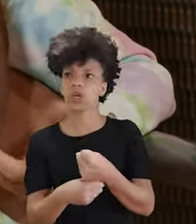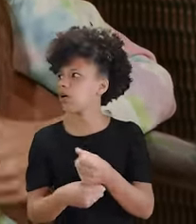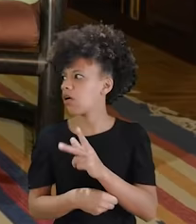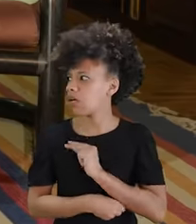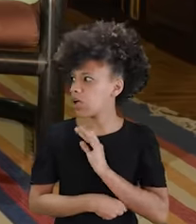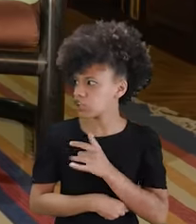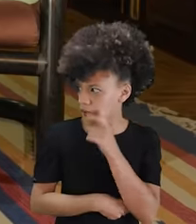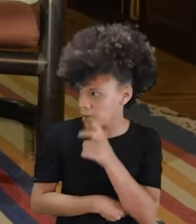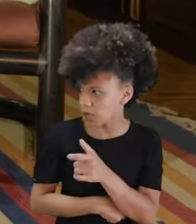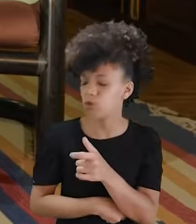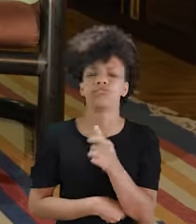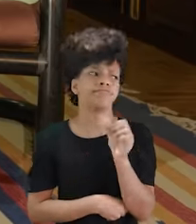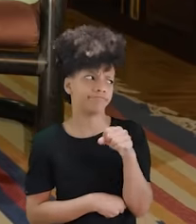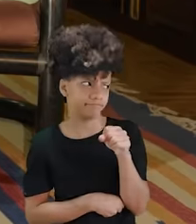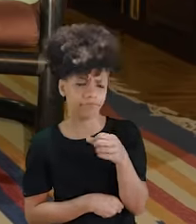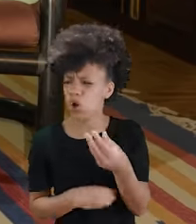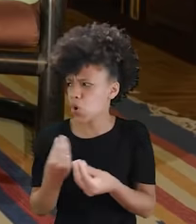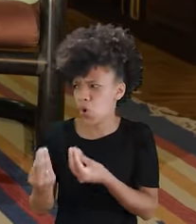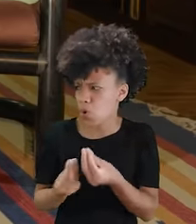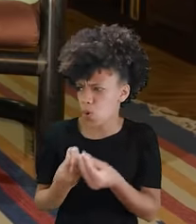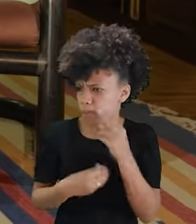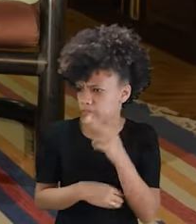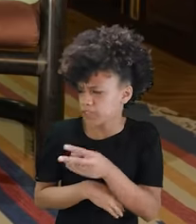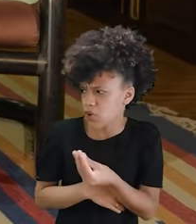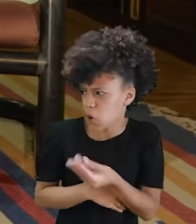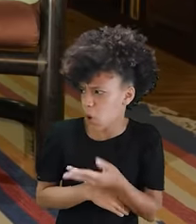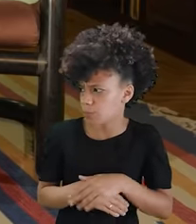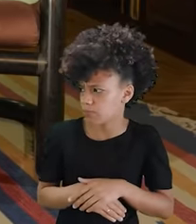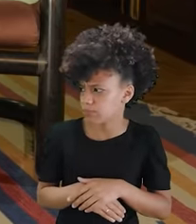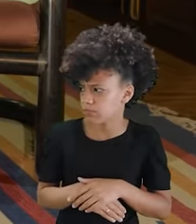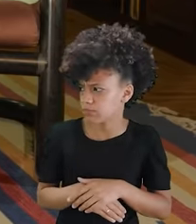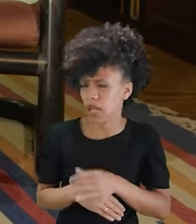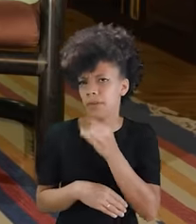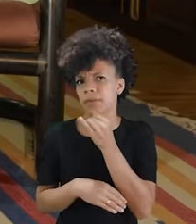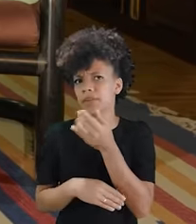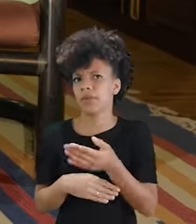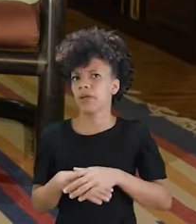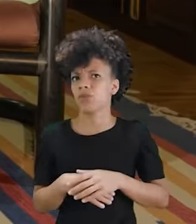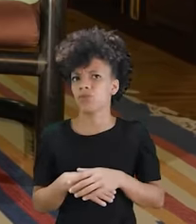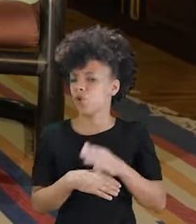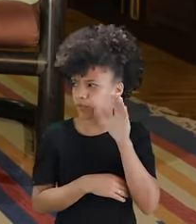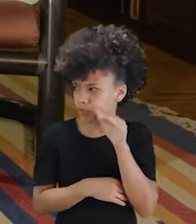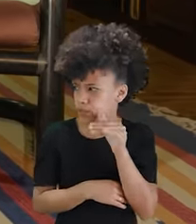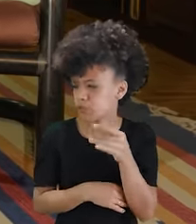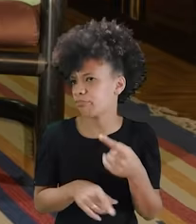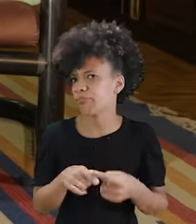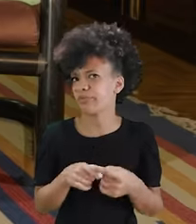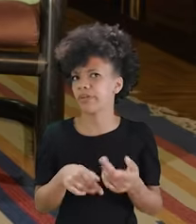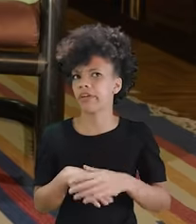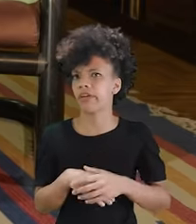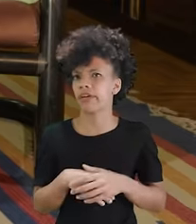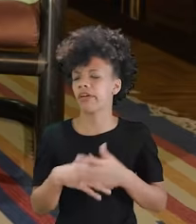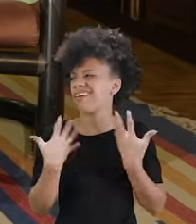suicídio inclusive já seja acompanhou isso já Como que como que você vez como é que é como é que funciona é o tripulante é